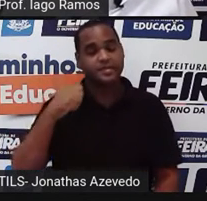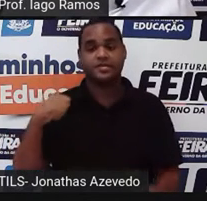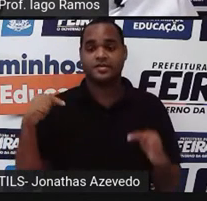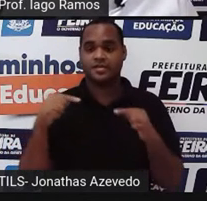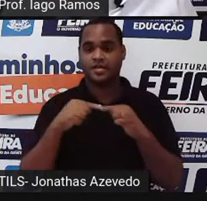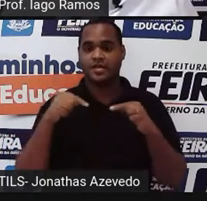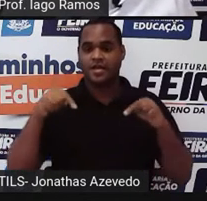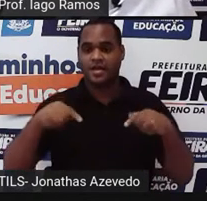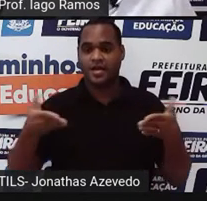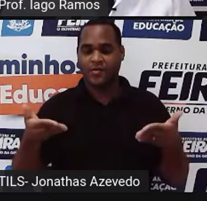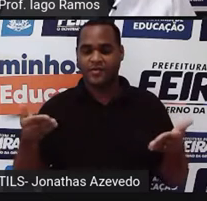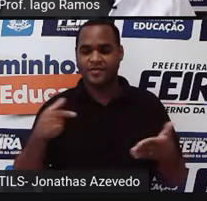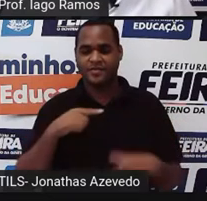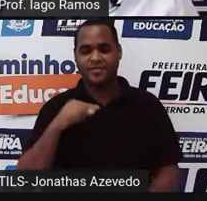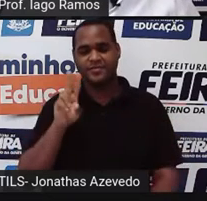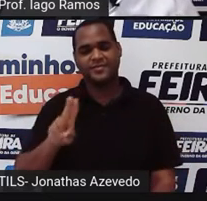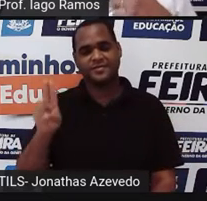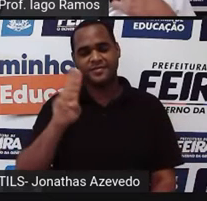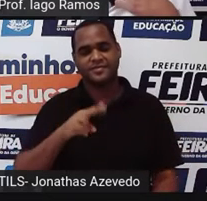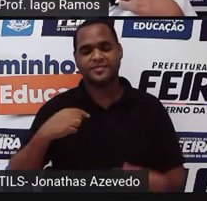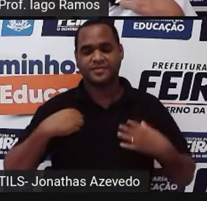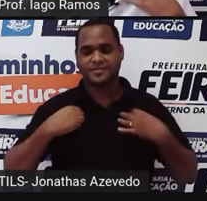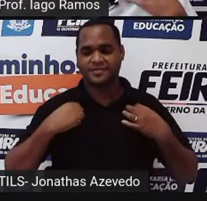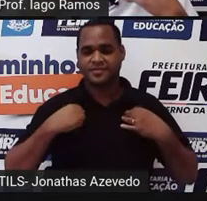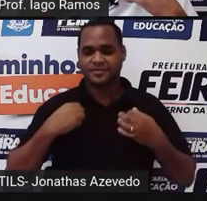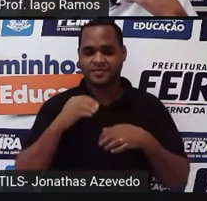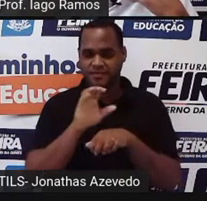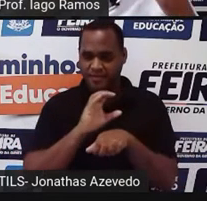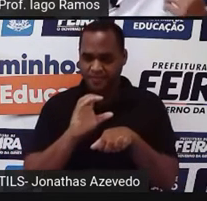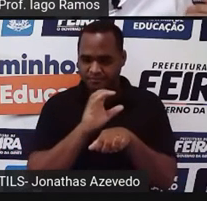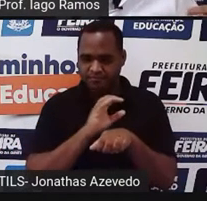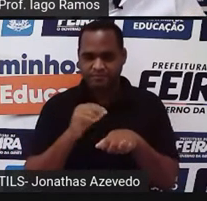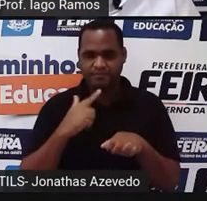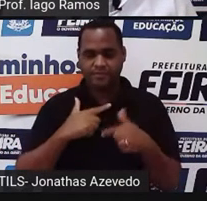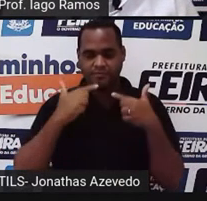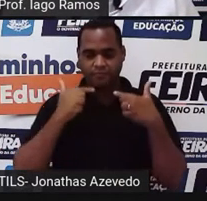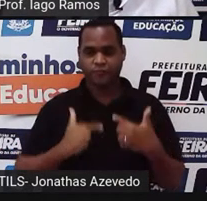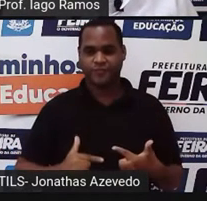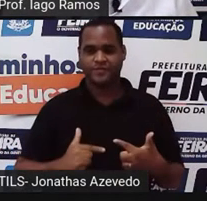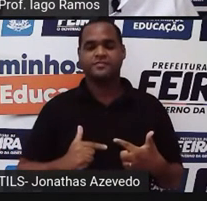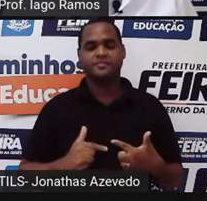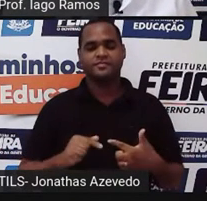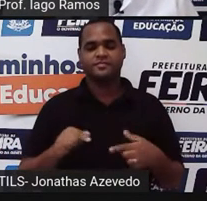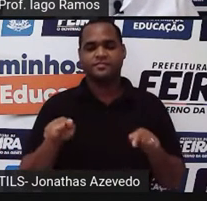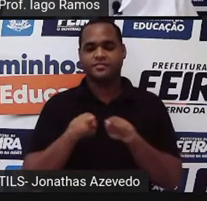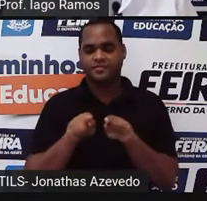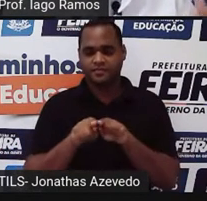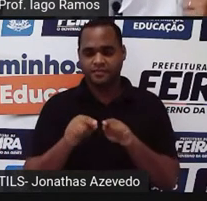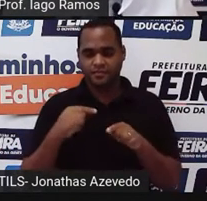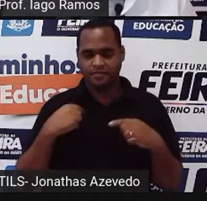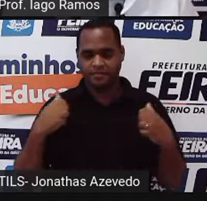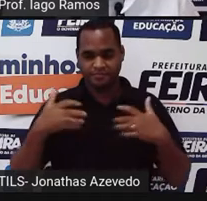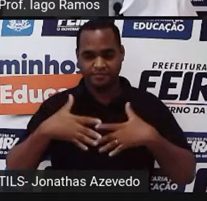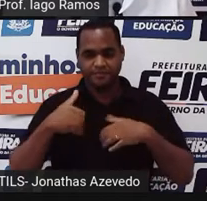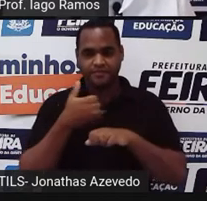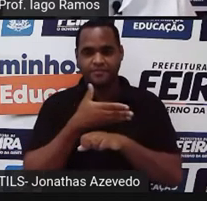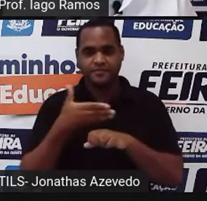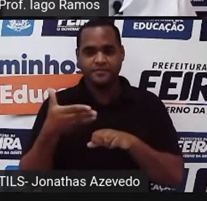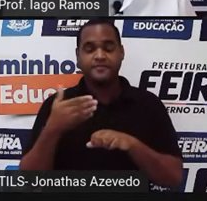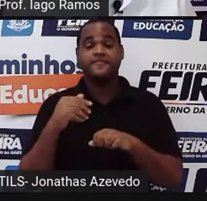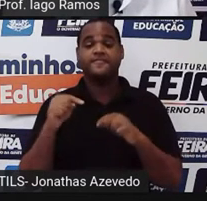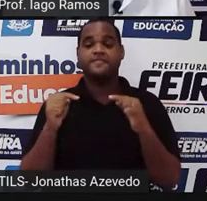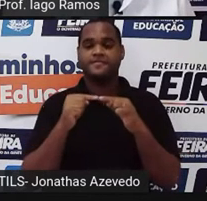momento aqui estou com uma camisa cinza, que não tem estampas. Por cima, visto um jaleco branco atrás de mim,